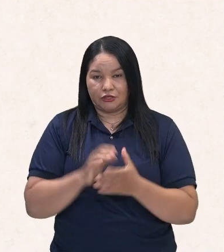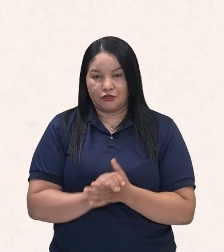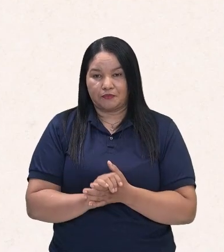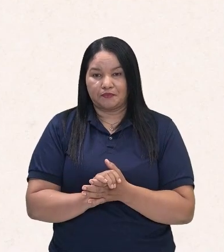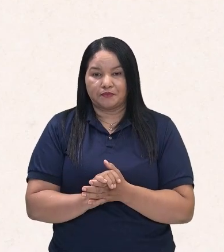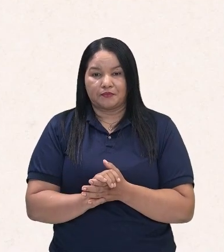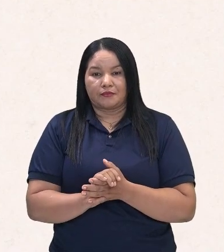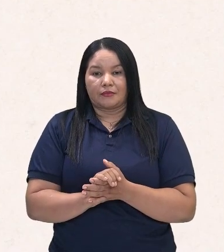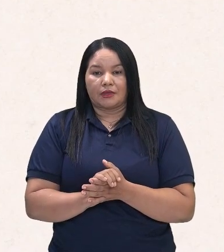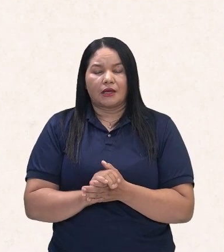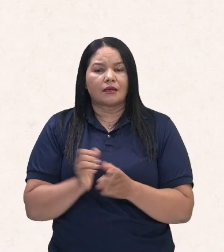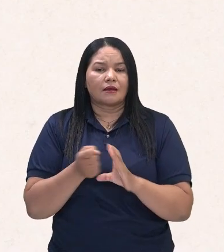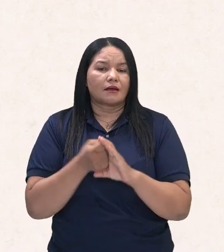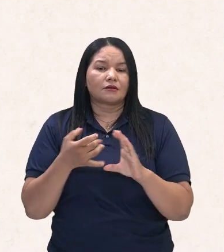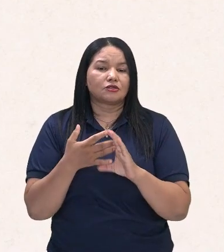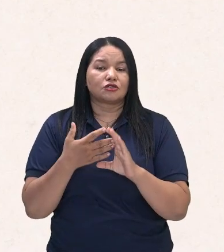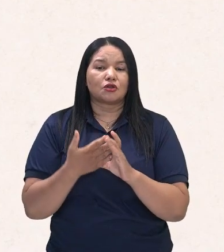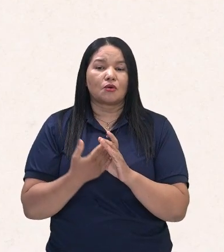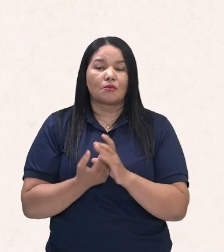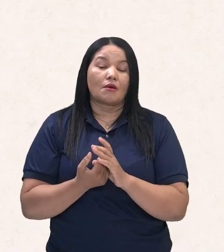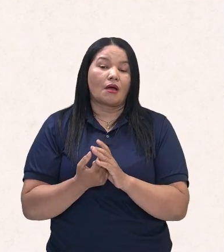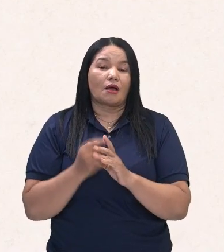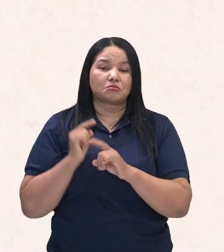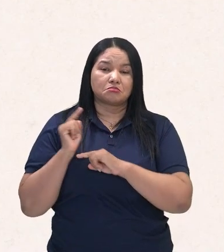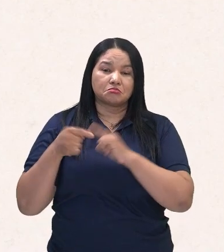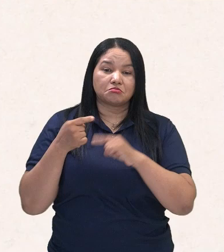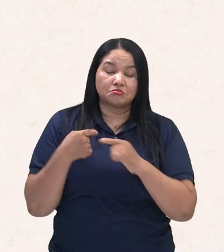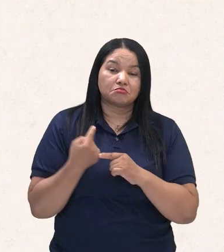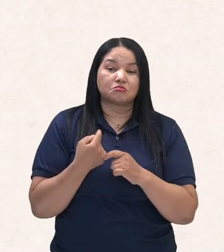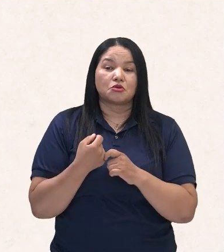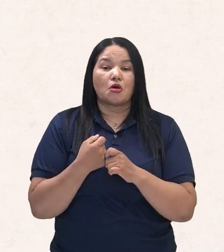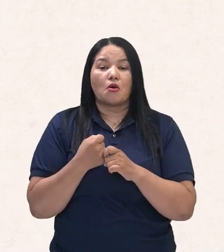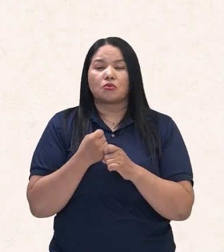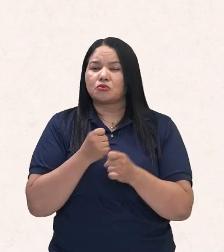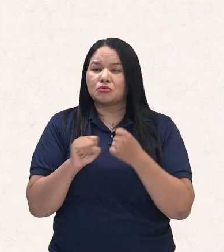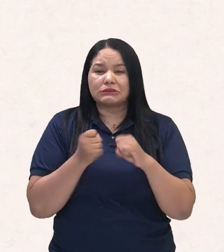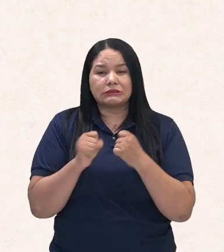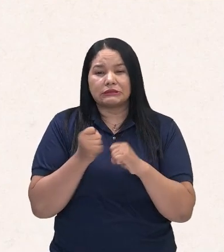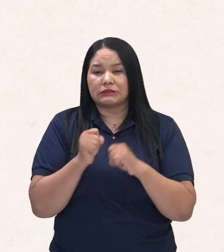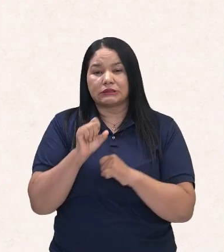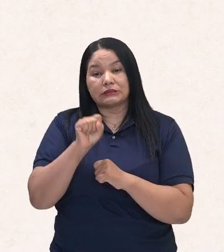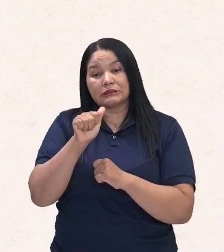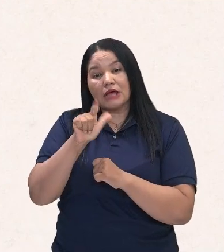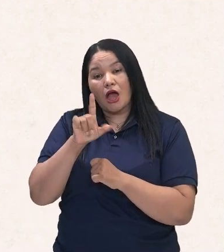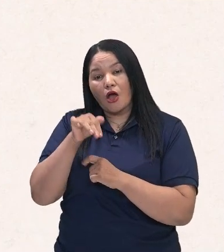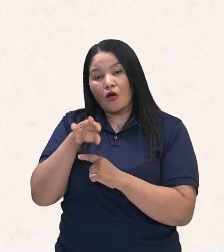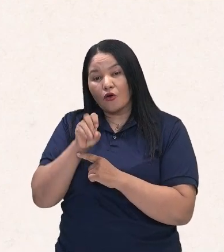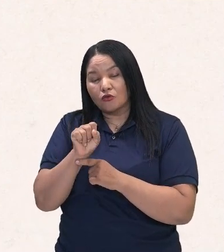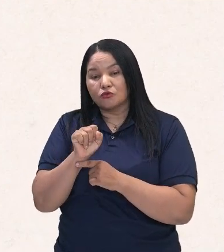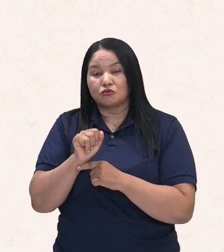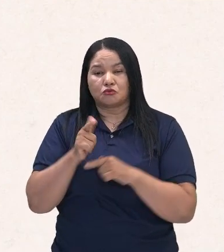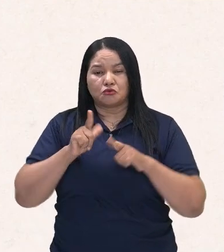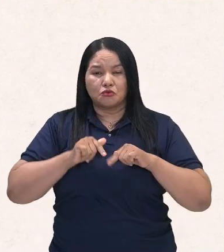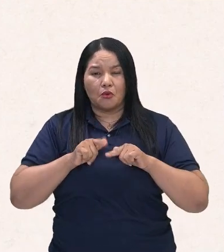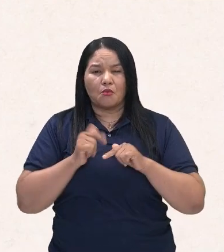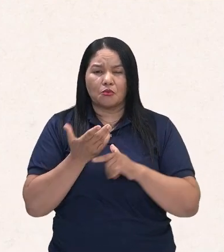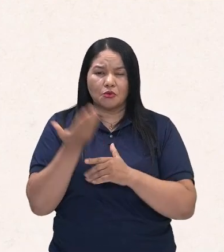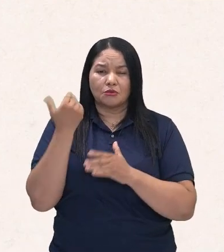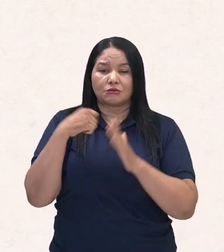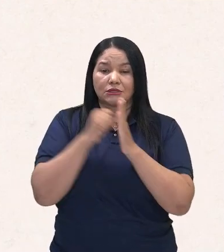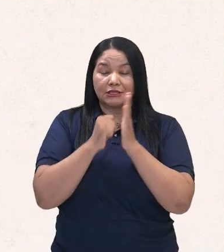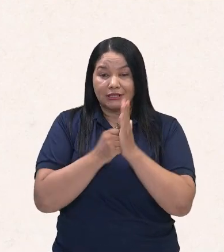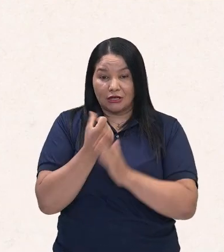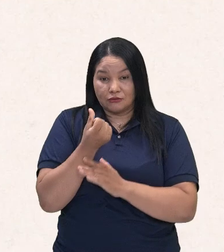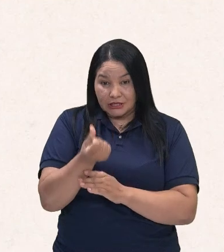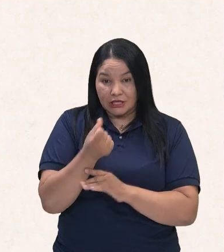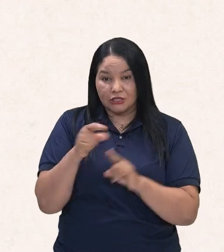As características que foram herdadas dos salmos judaicos, assim como os modos gregos lá no século VI,